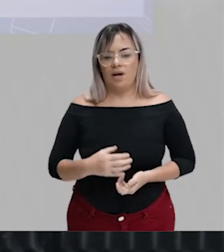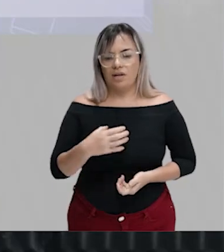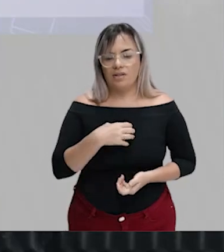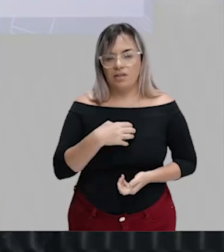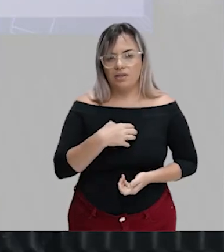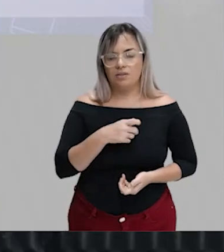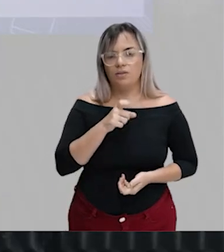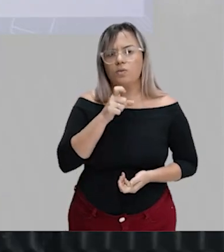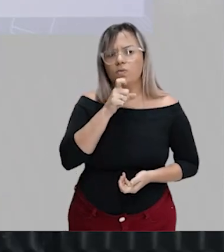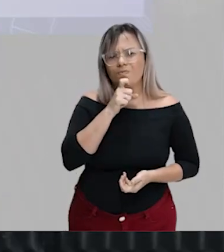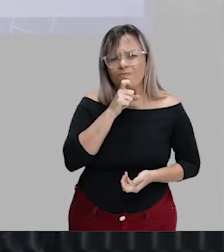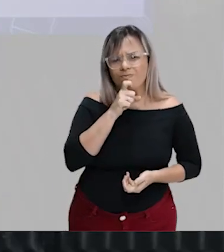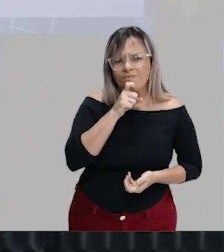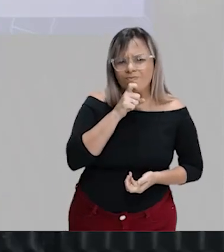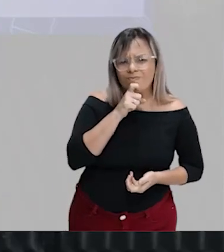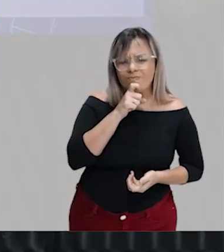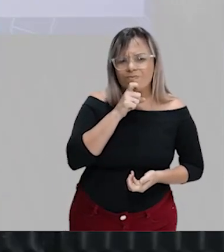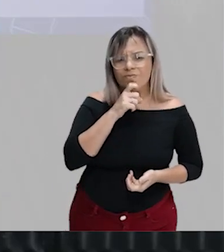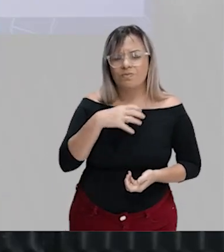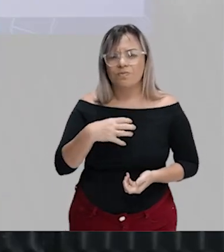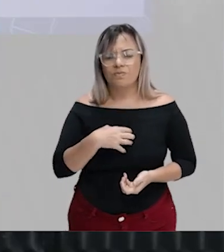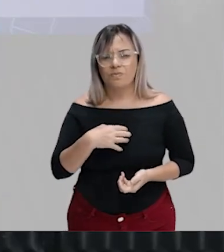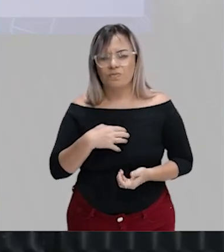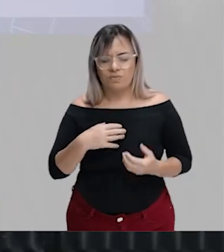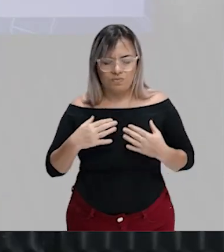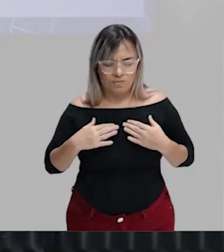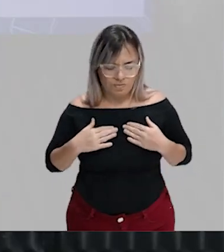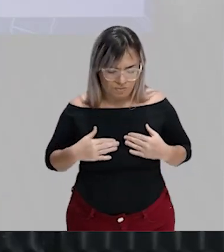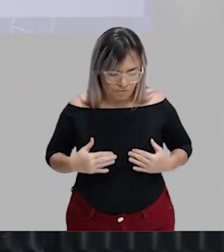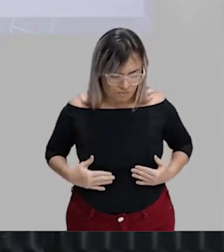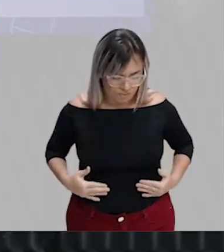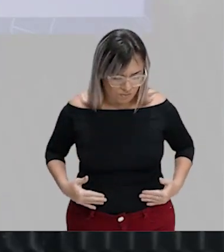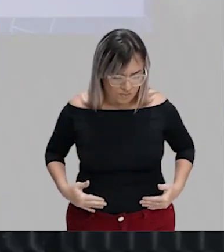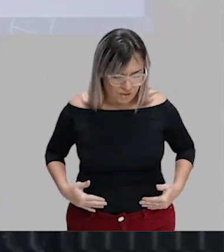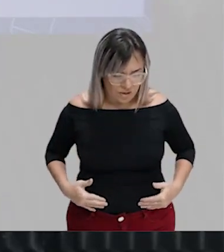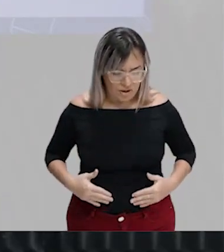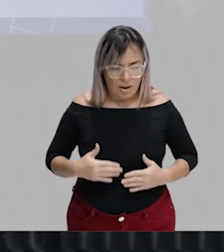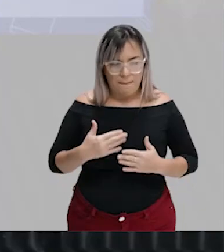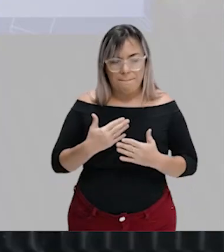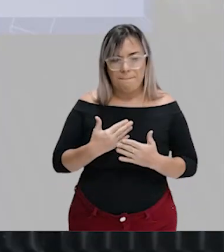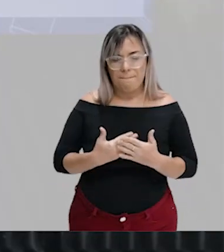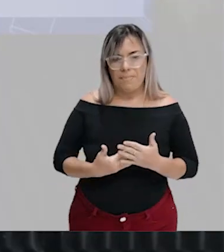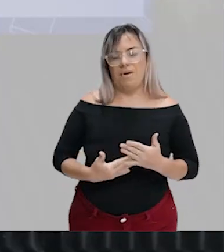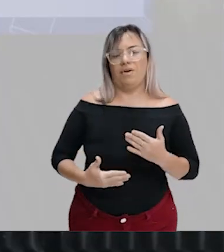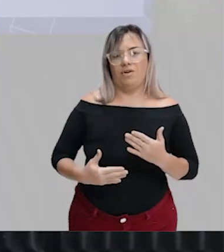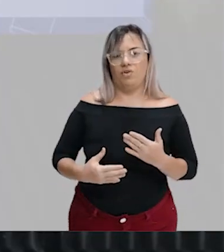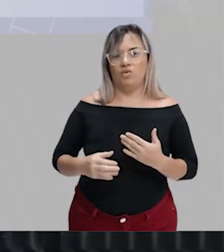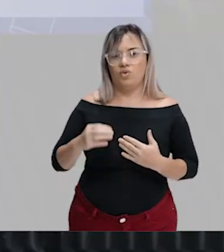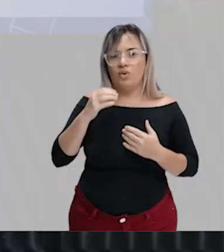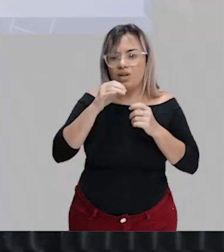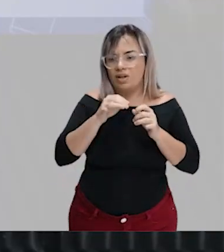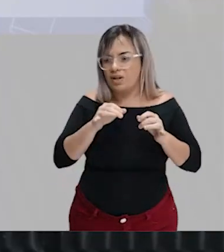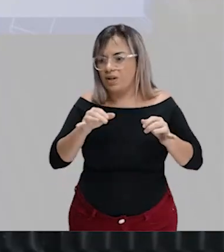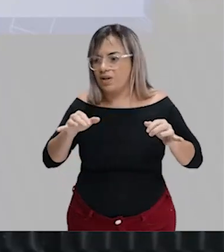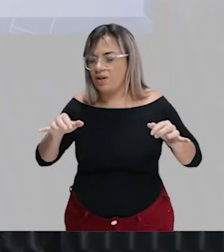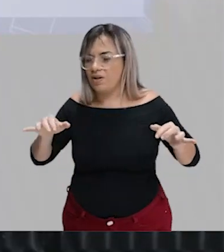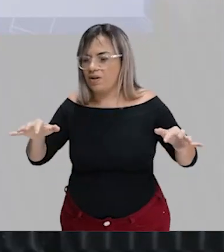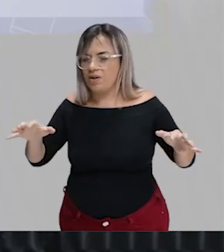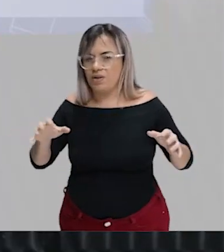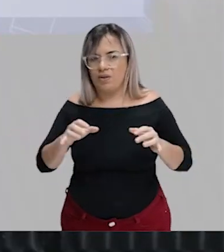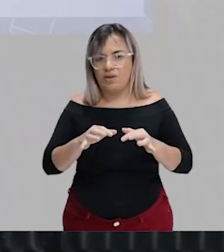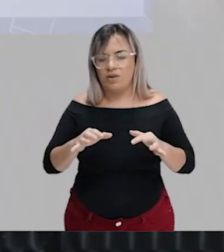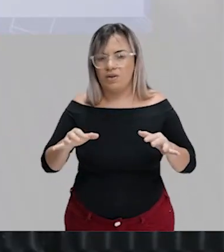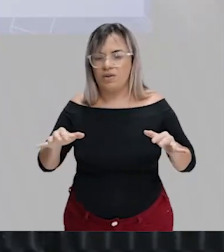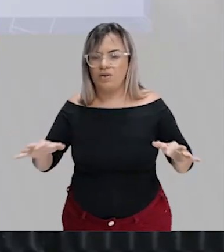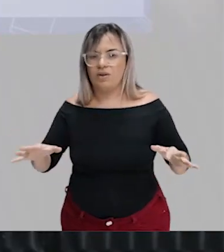frio que nós sentimos é quando o nosso corpo ele perde calor para o ambiente. Ou seja, o